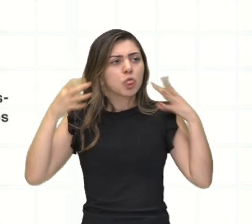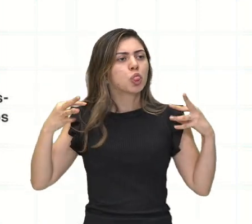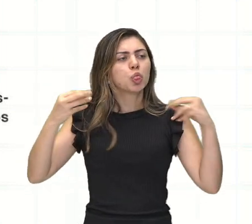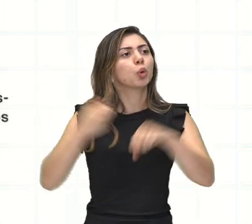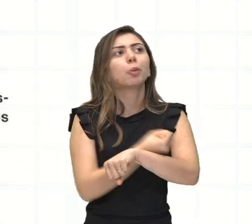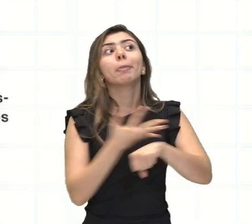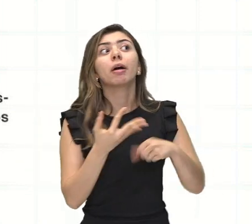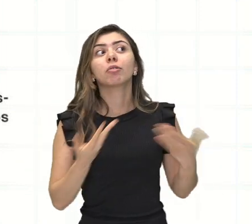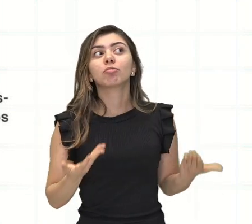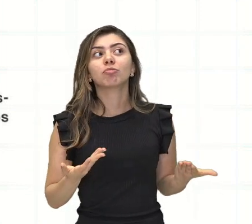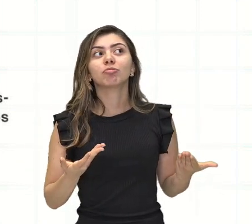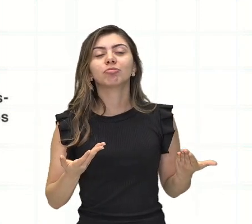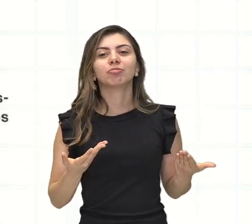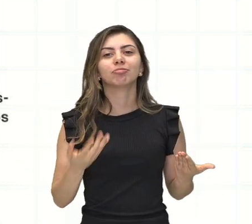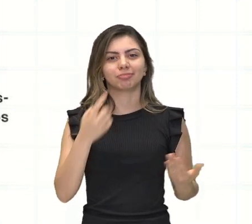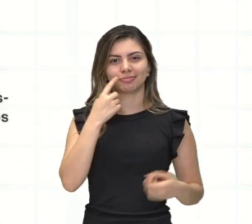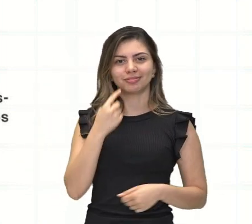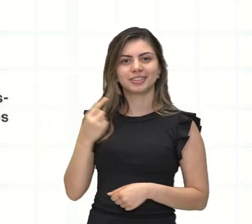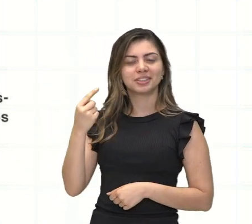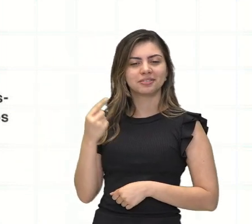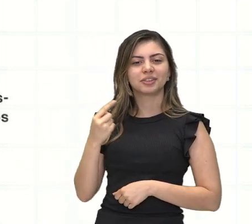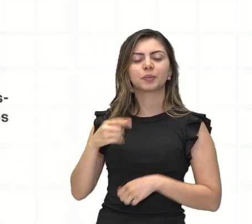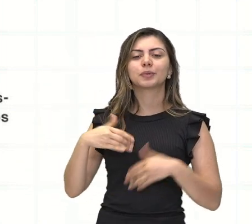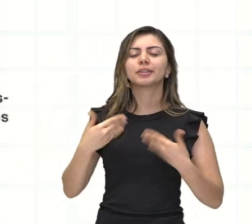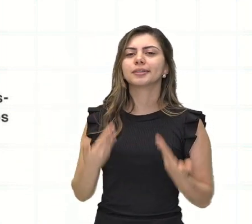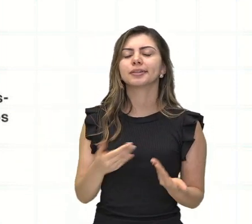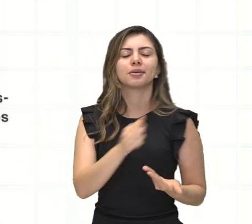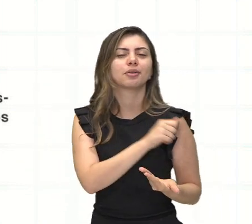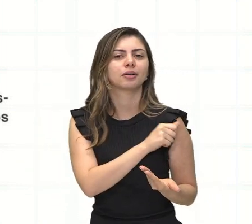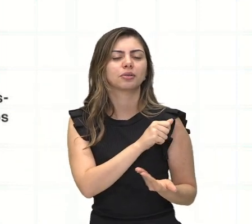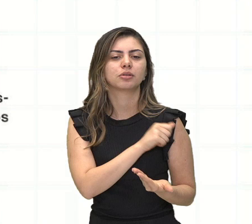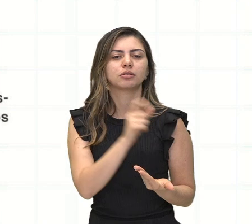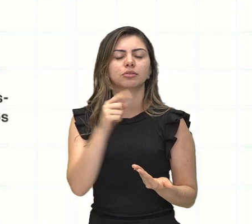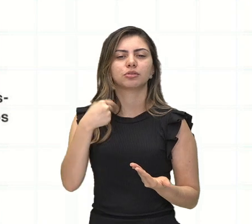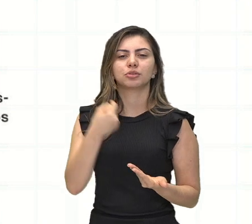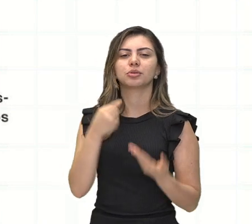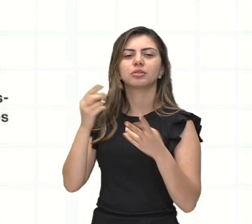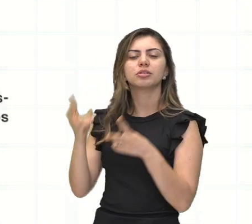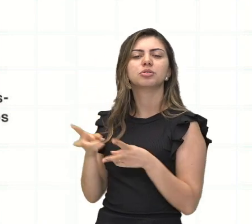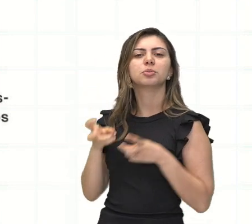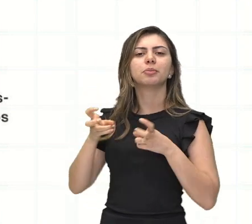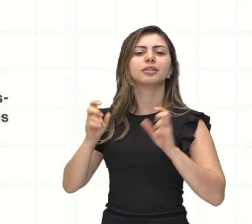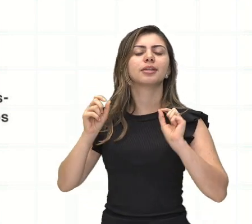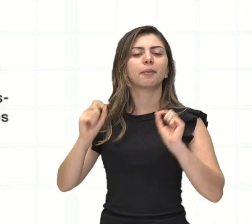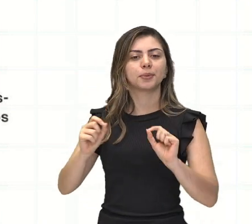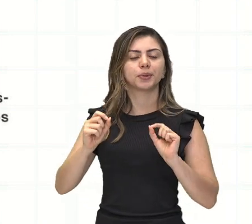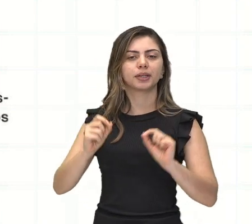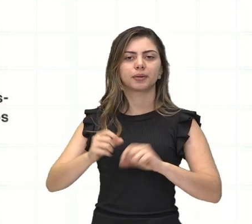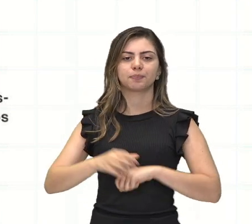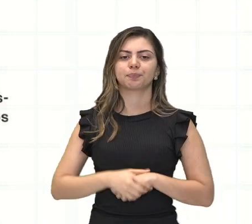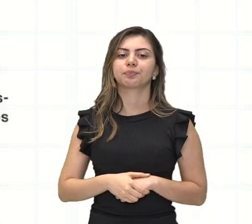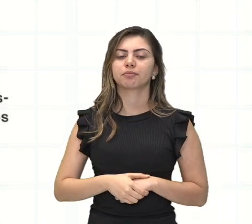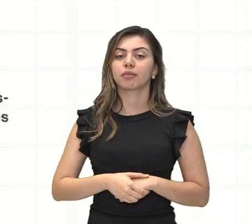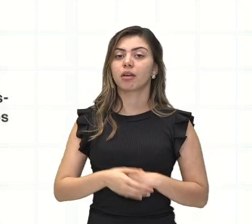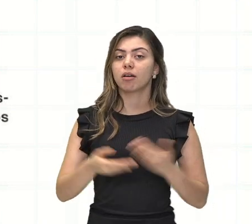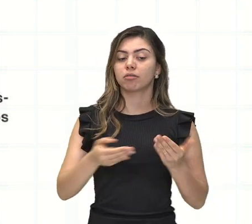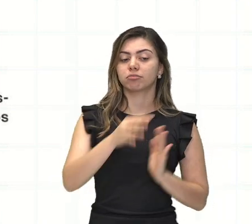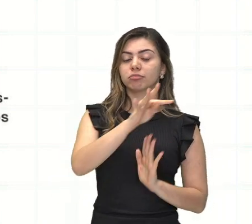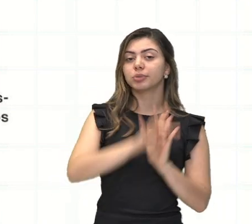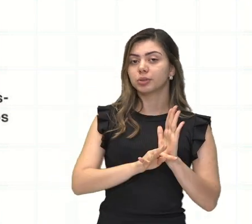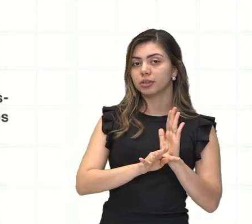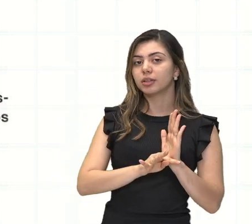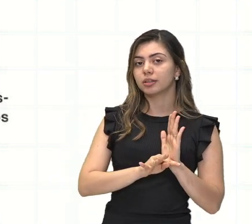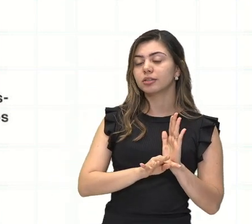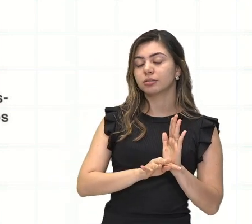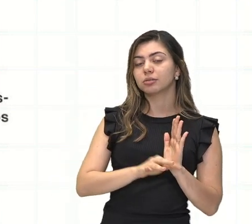estão brancos? Então, turmas, nós observamos que esse texto,